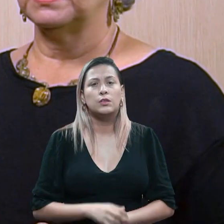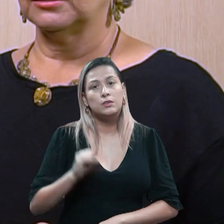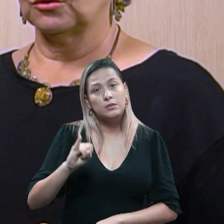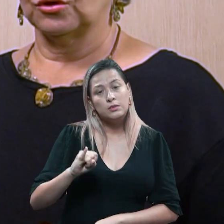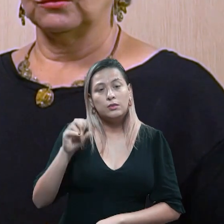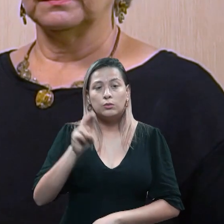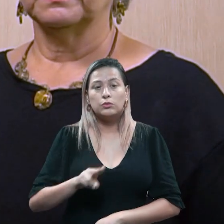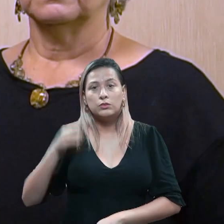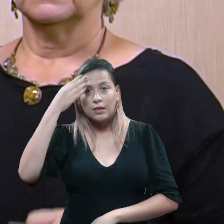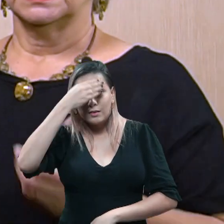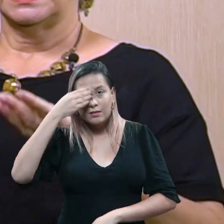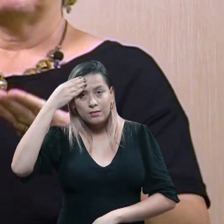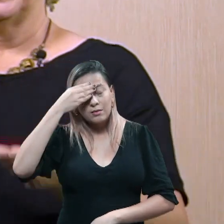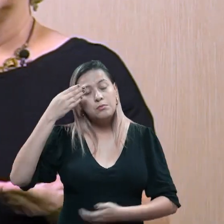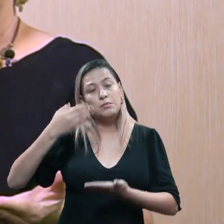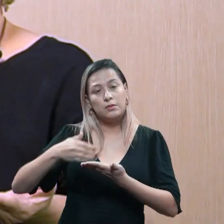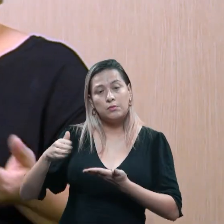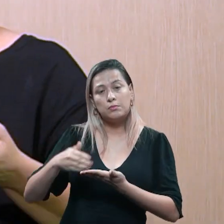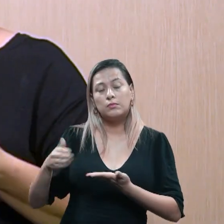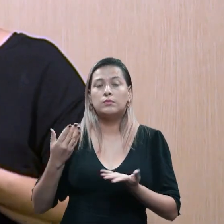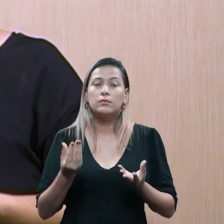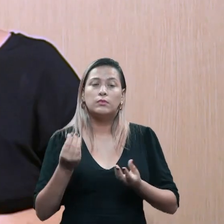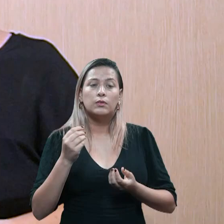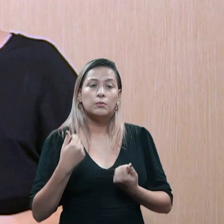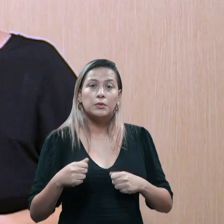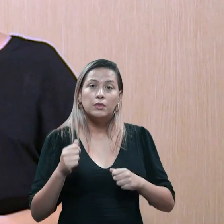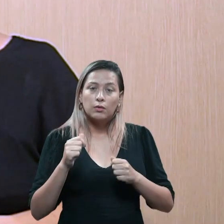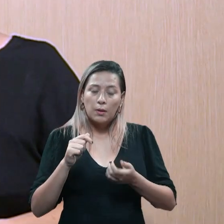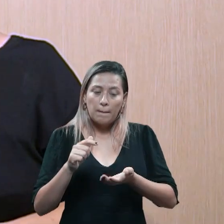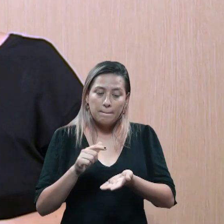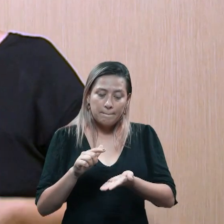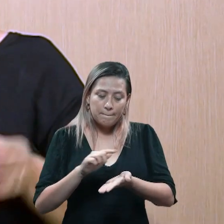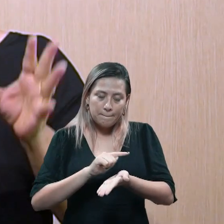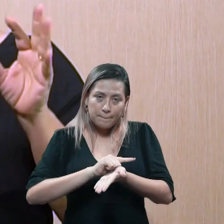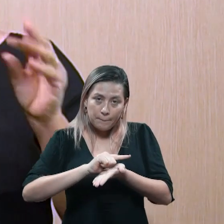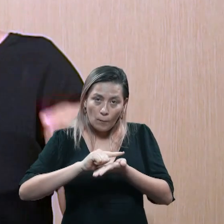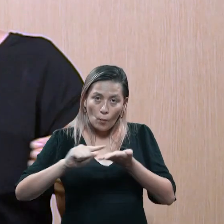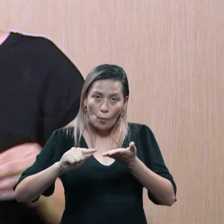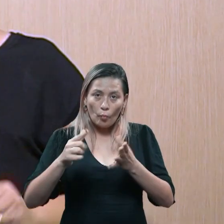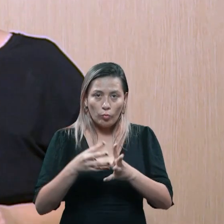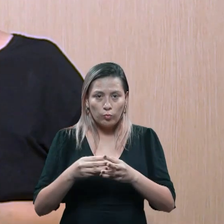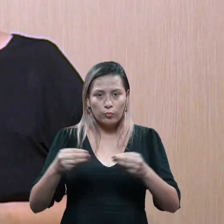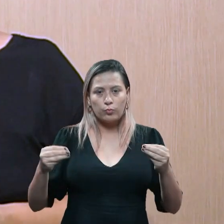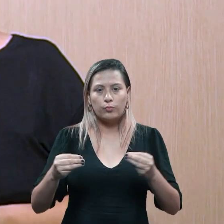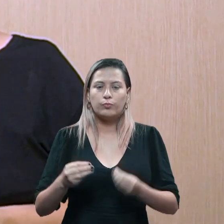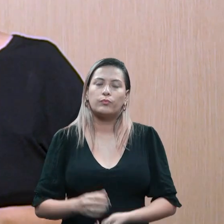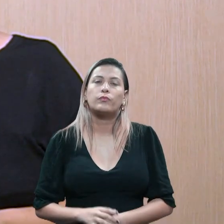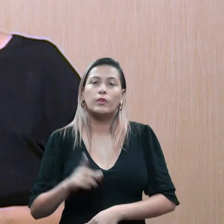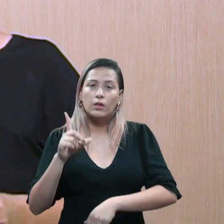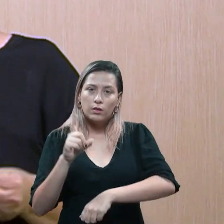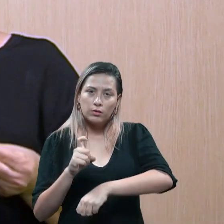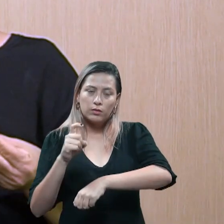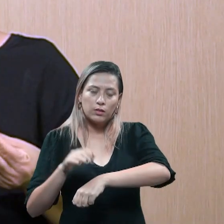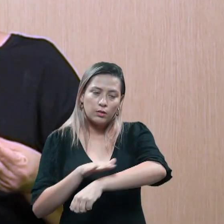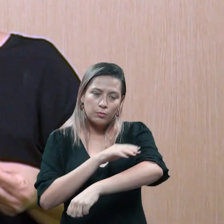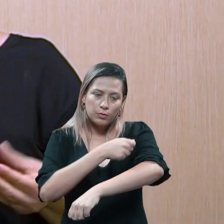creme depilatório, a pele deve estar limpa e seca também. Deve aplicar o creme depilatório